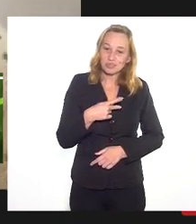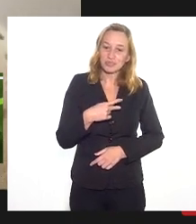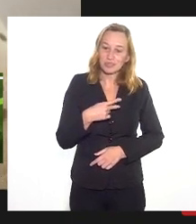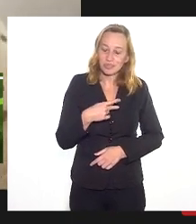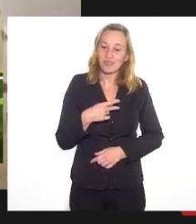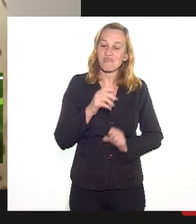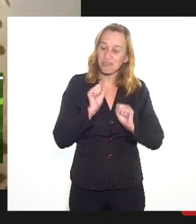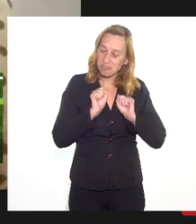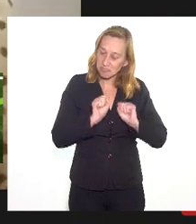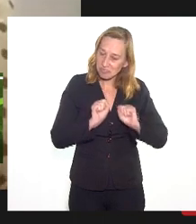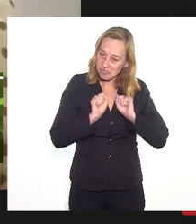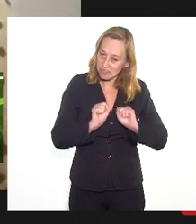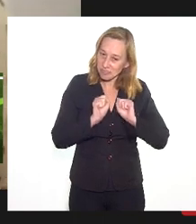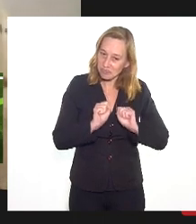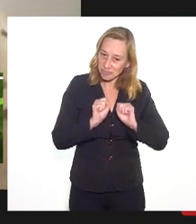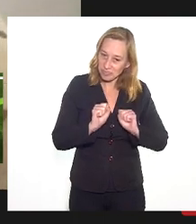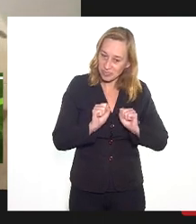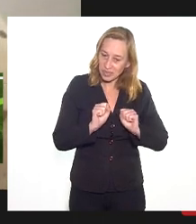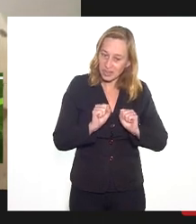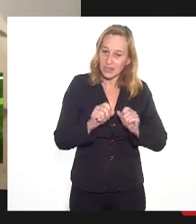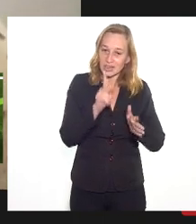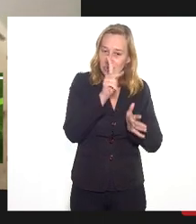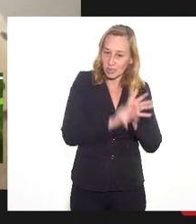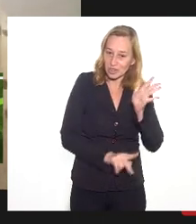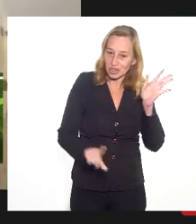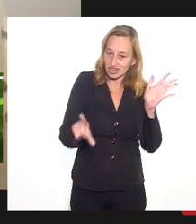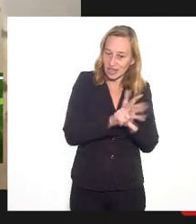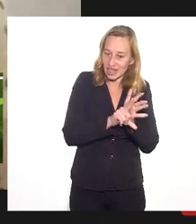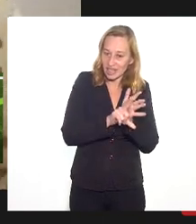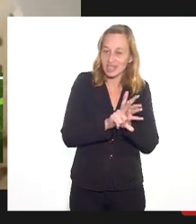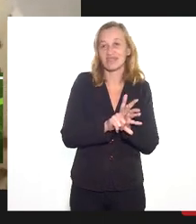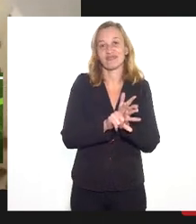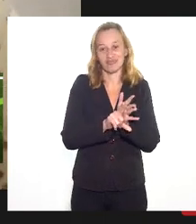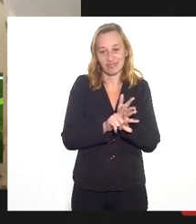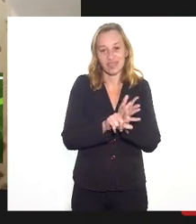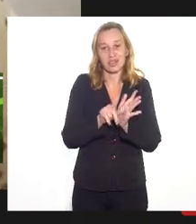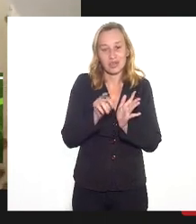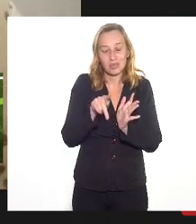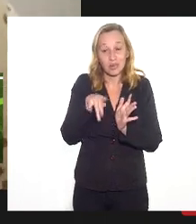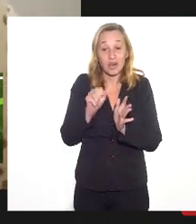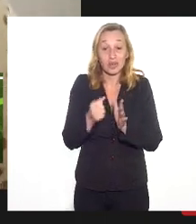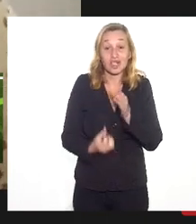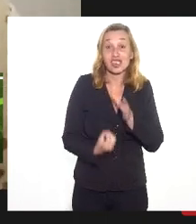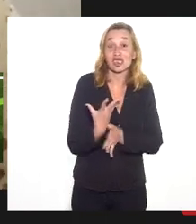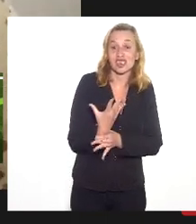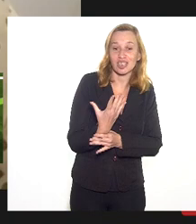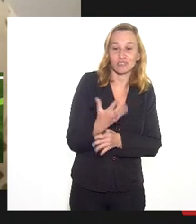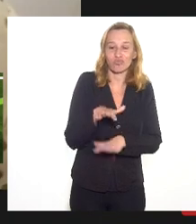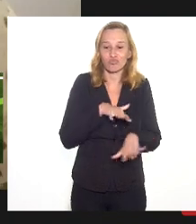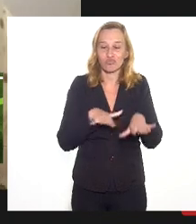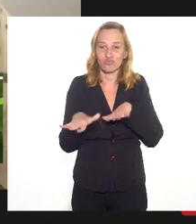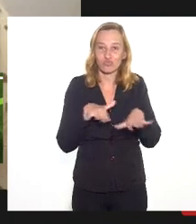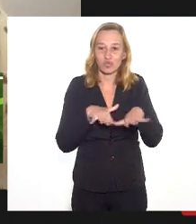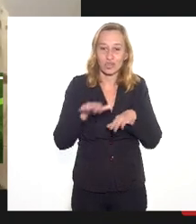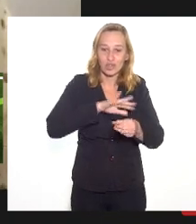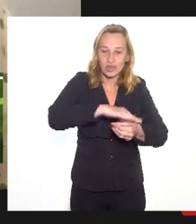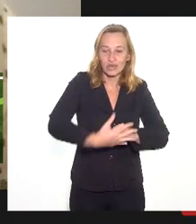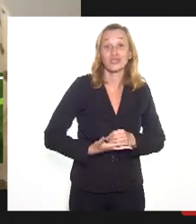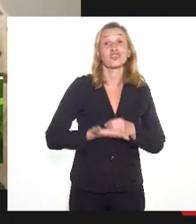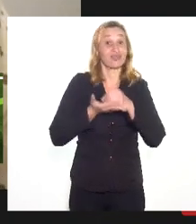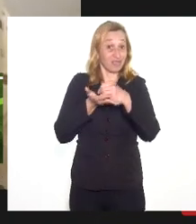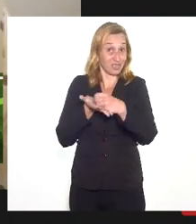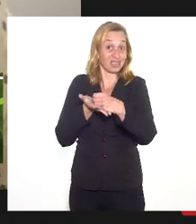gargalos que possa ter com esse projeto de lei, um programa que cria um desenvolvimento